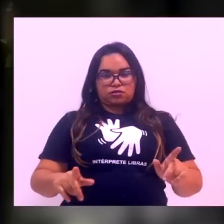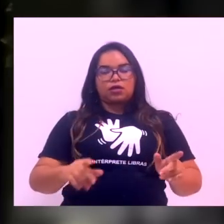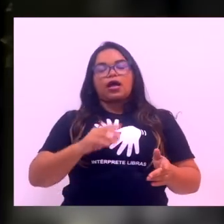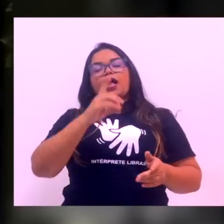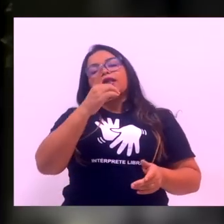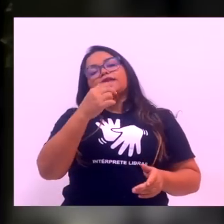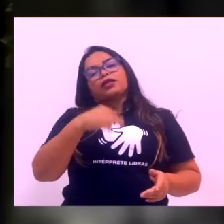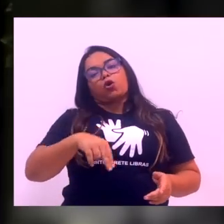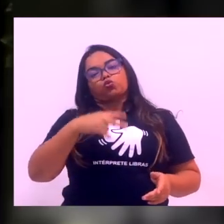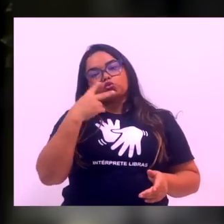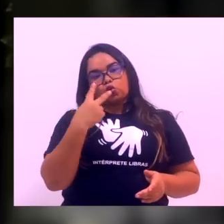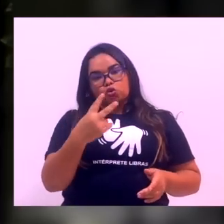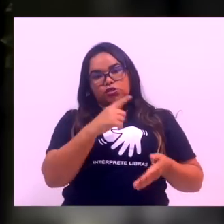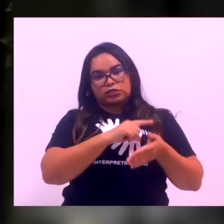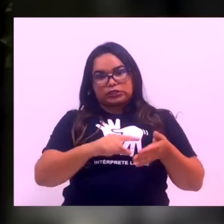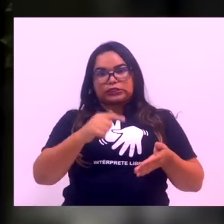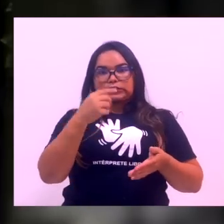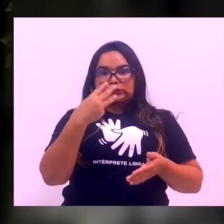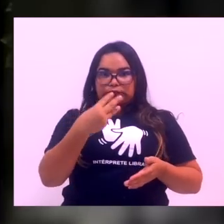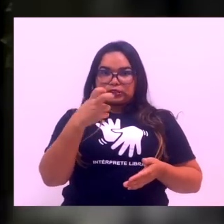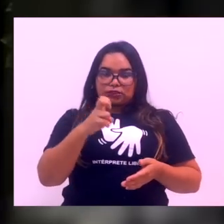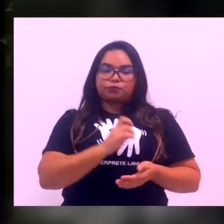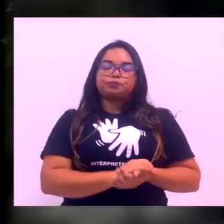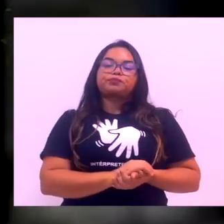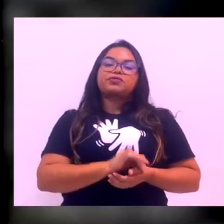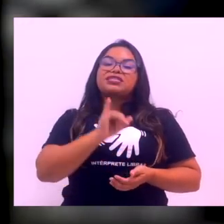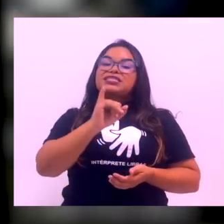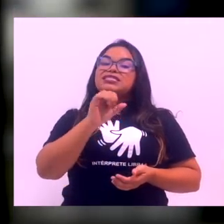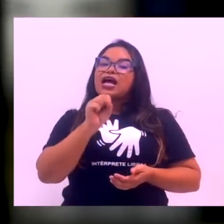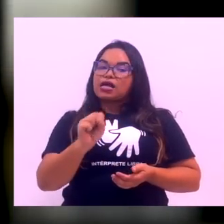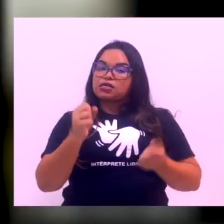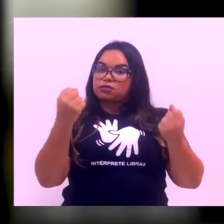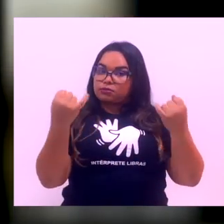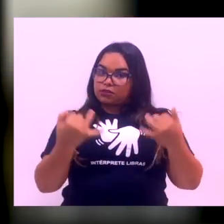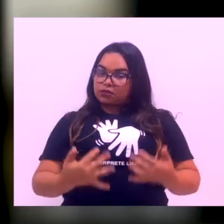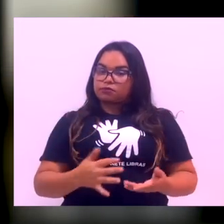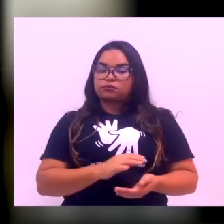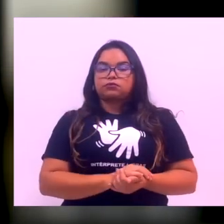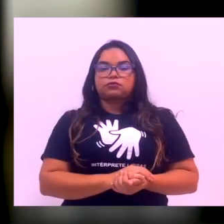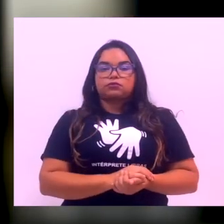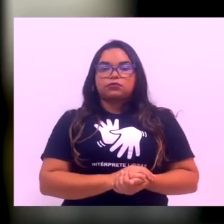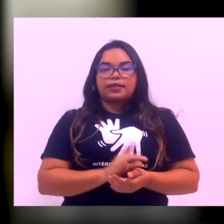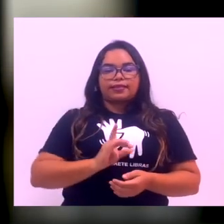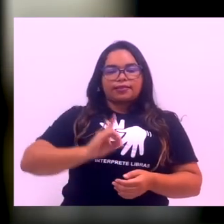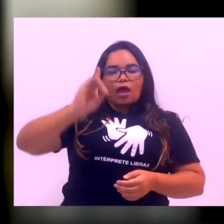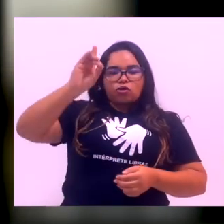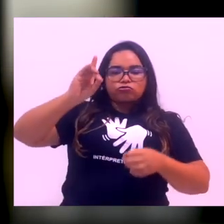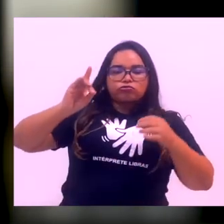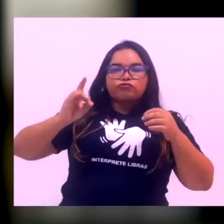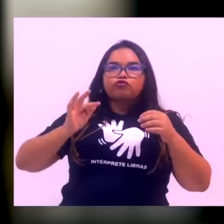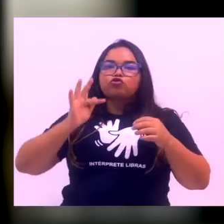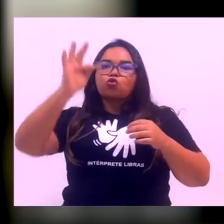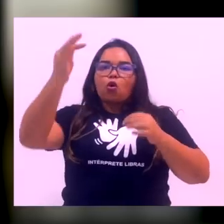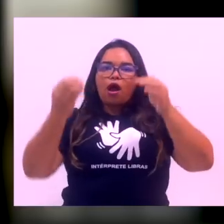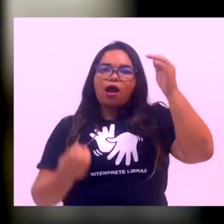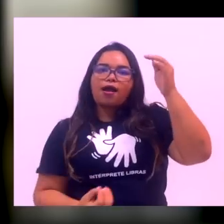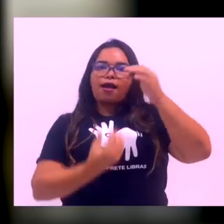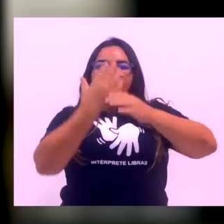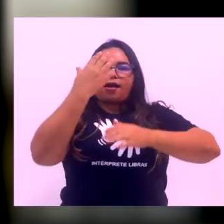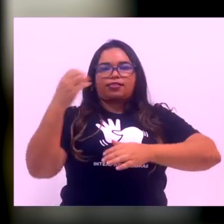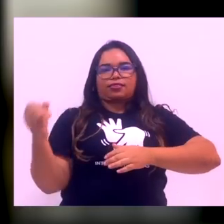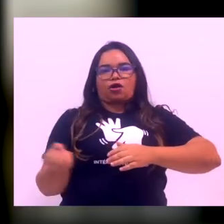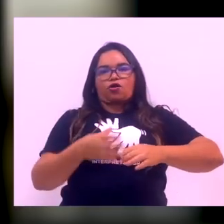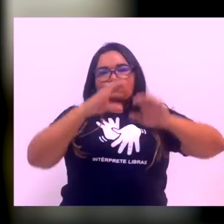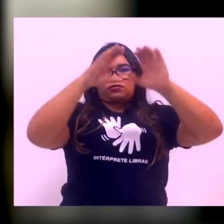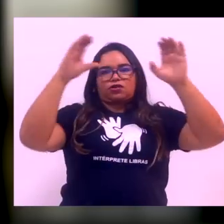livrá-lo, esqueça. Essa profecia diz que não. Daniel 2:35. Isaías 65:17 diz: